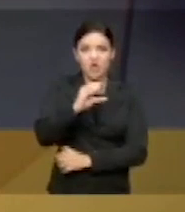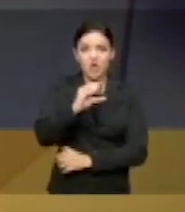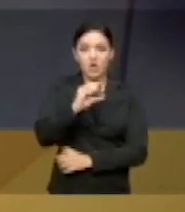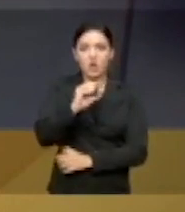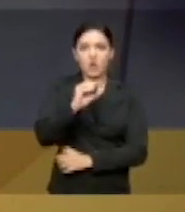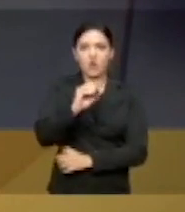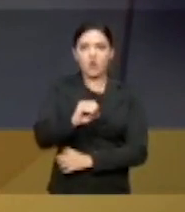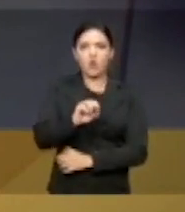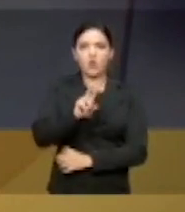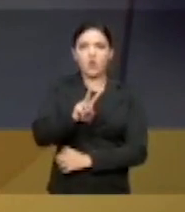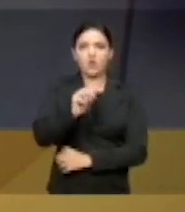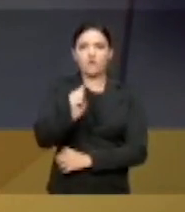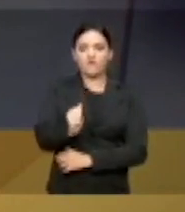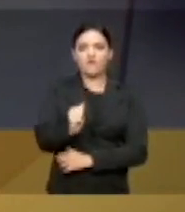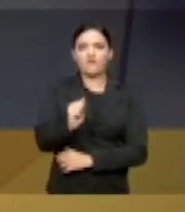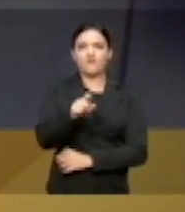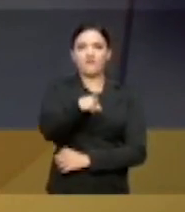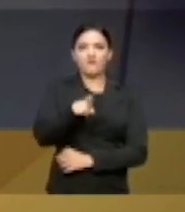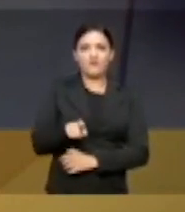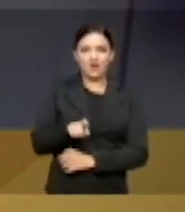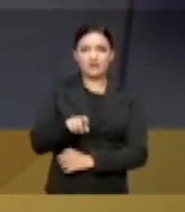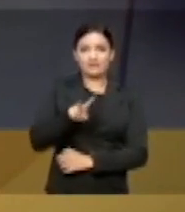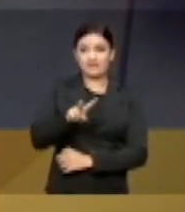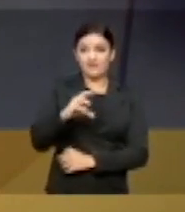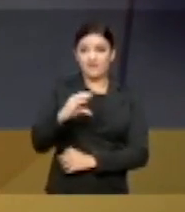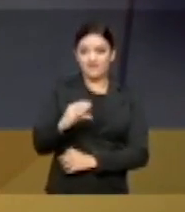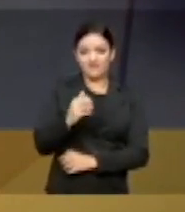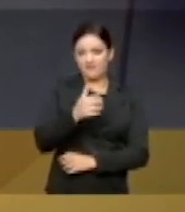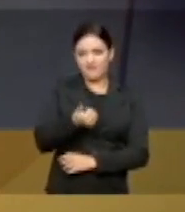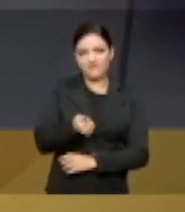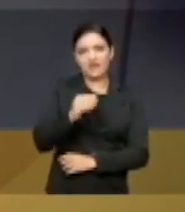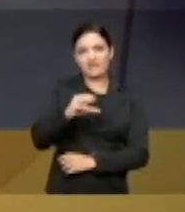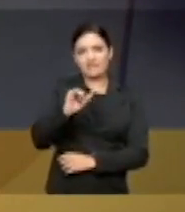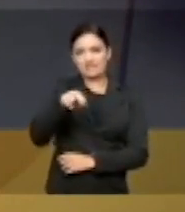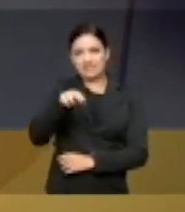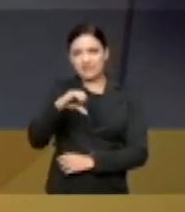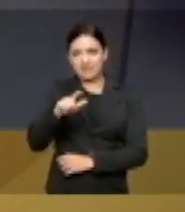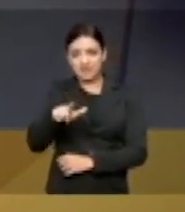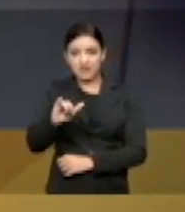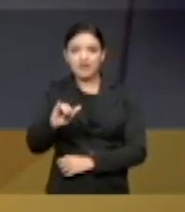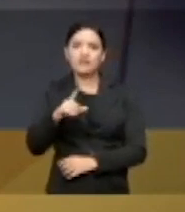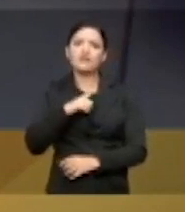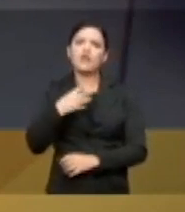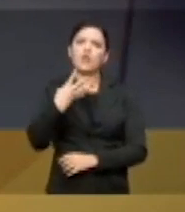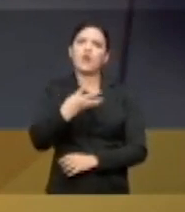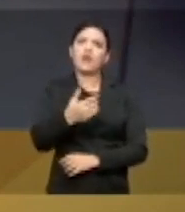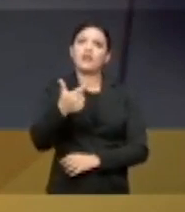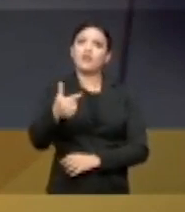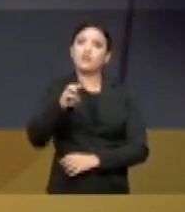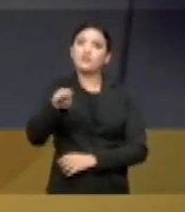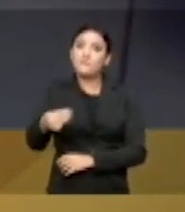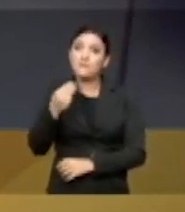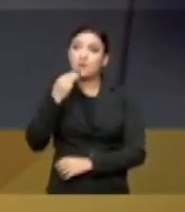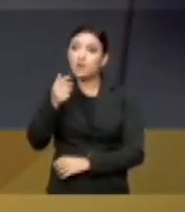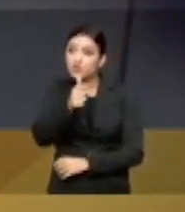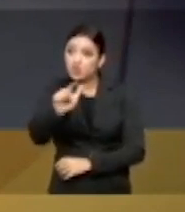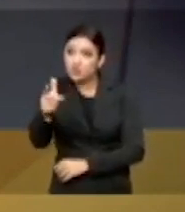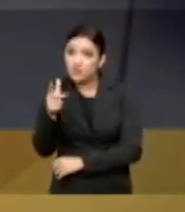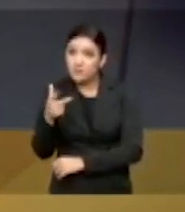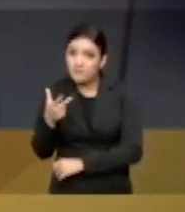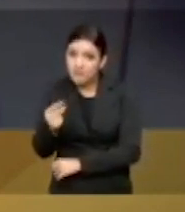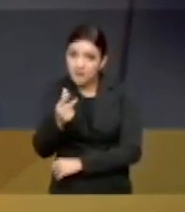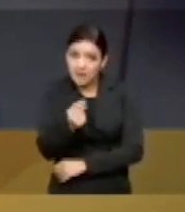Facility. Dessa cesta resultarão mais de 42 milhões de outras doses e poderá